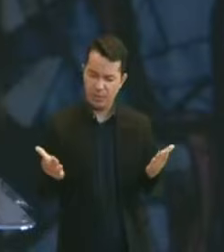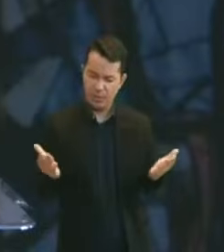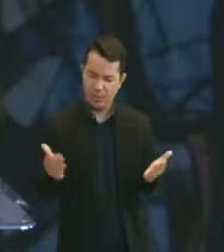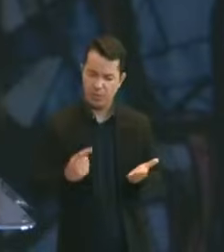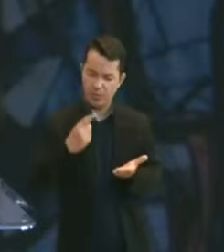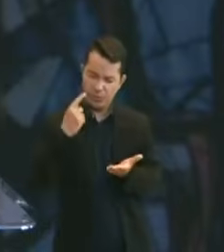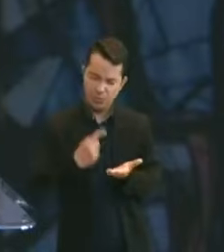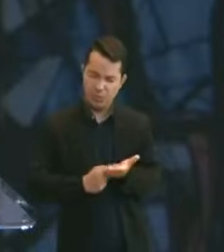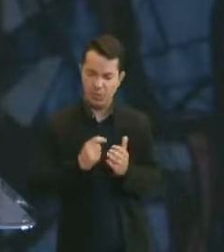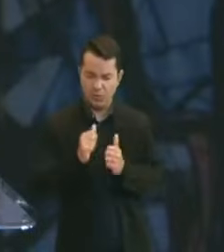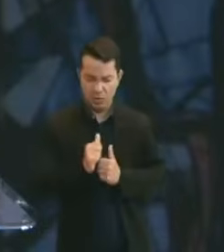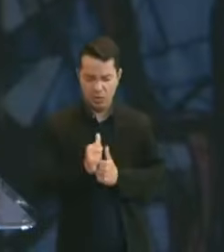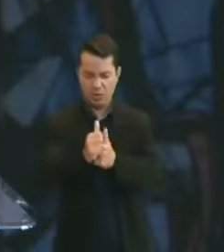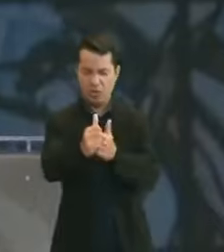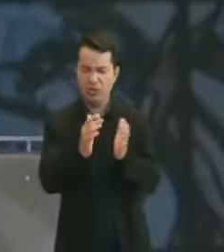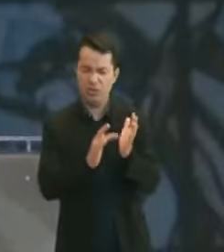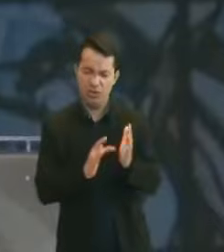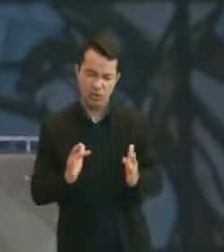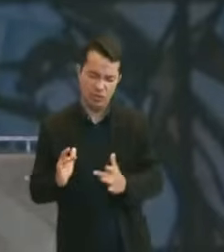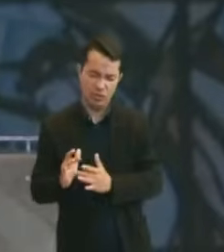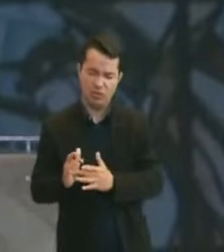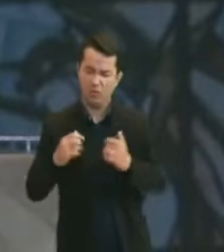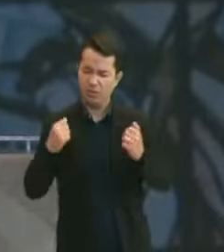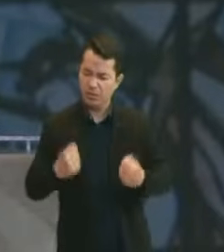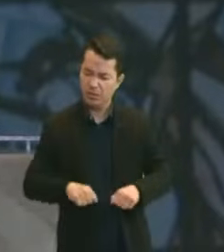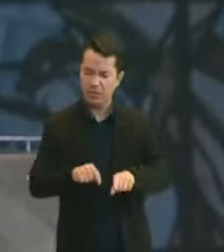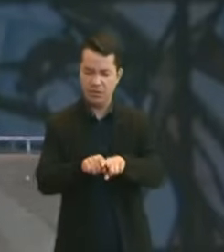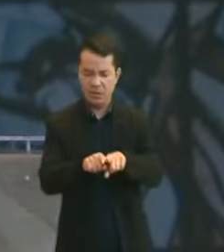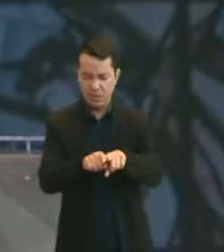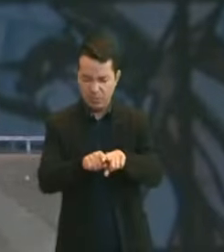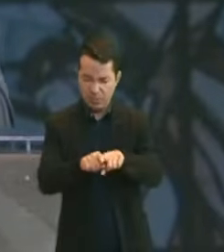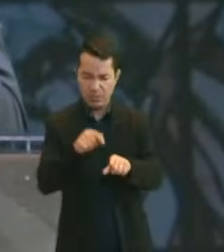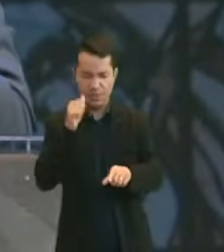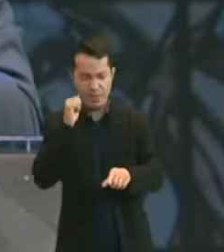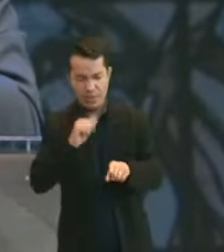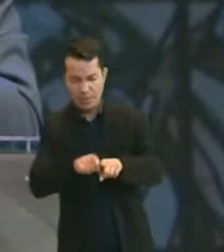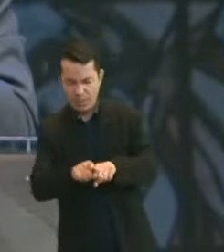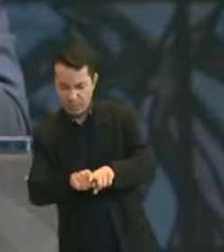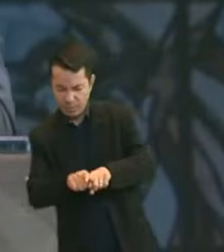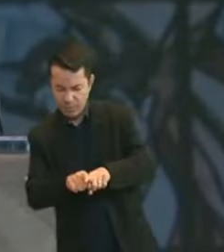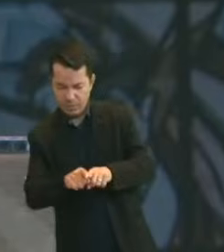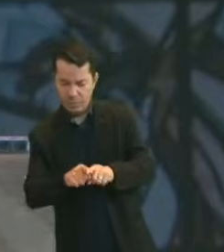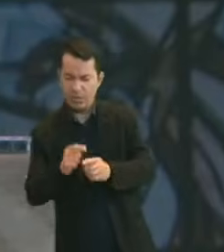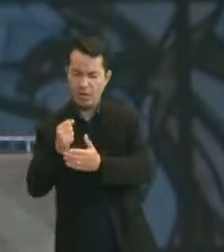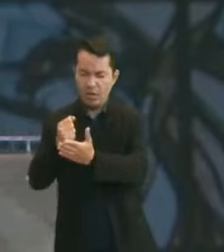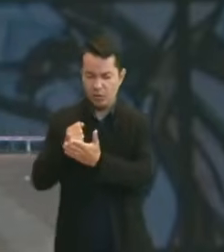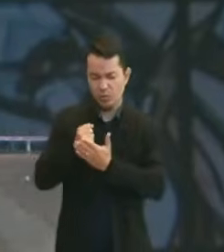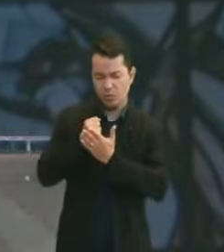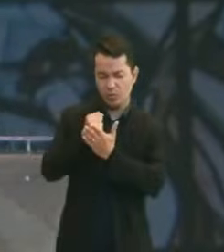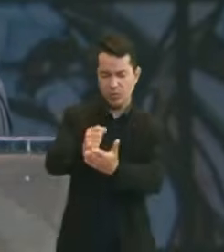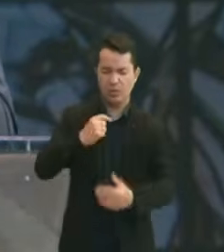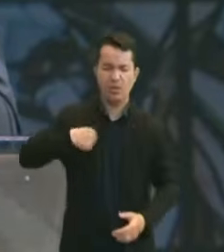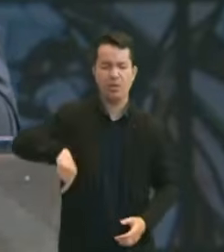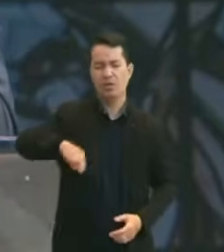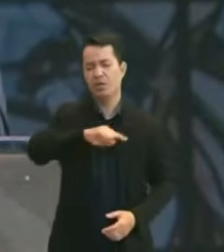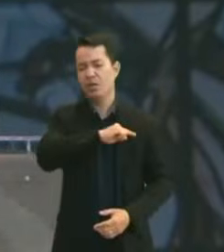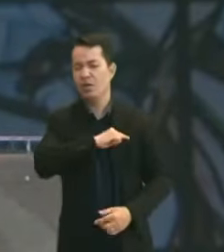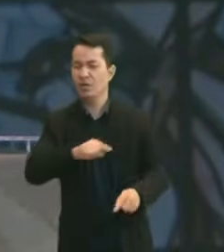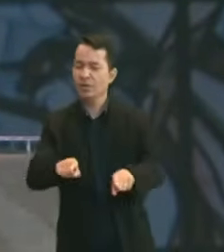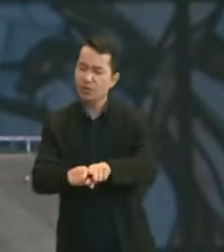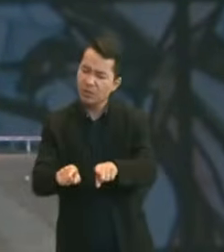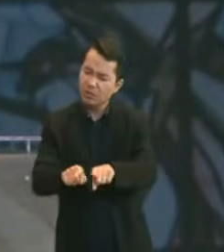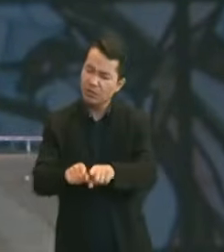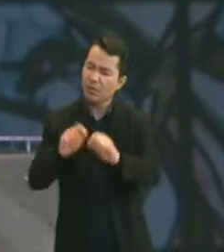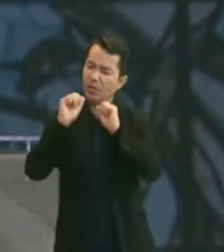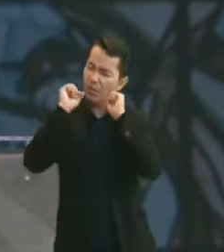deles e eles precisam de irmãos e irmãs nessa jornada. Deus, ajuda-nos a ser uma igreja que acolhe, ajuda-nos a ser uma igreja